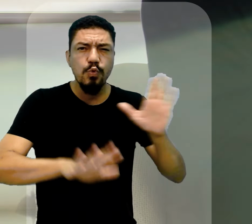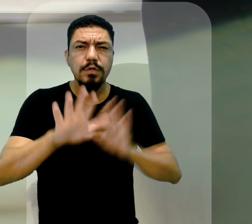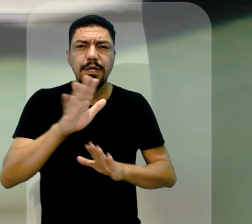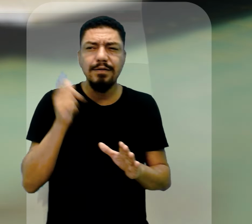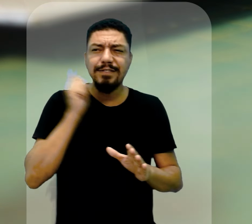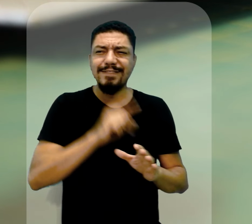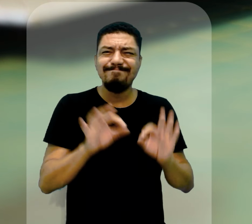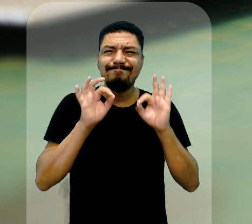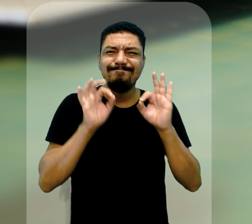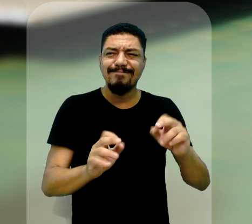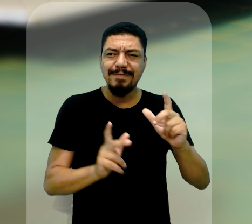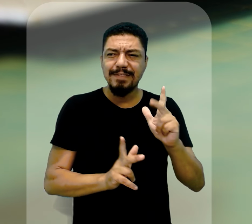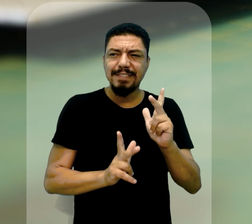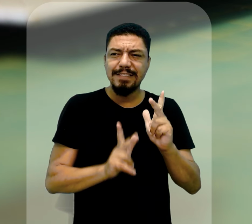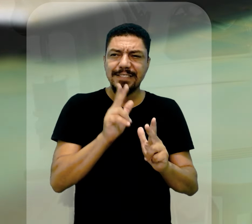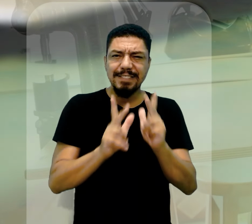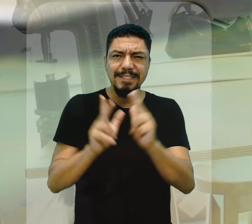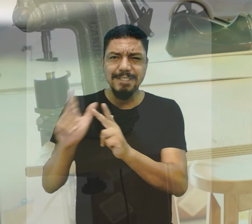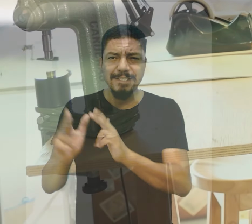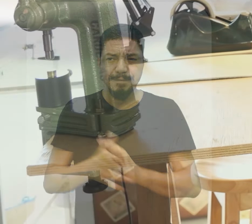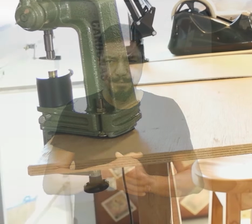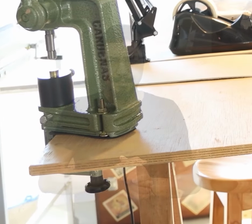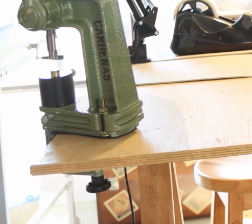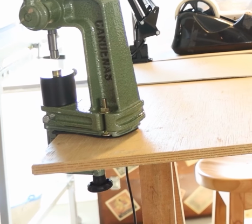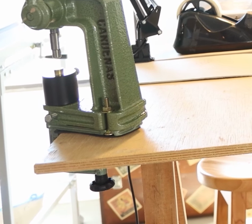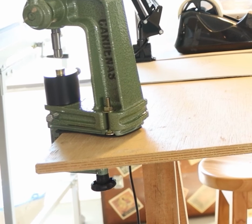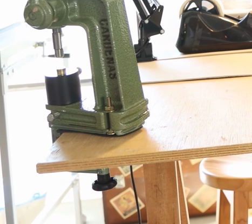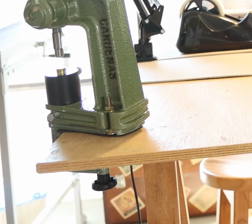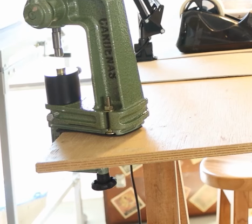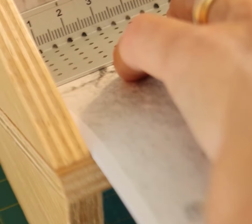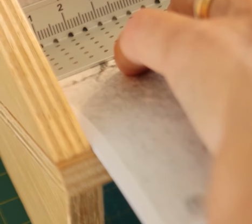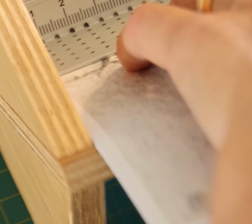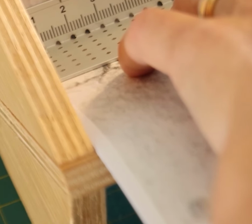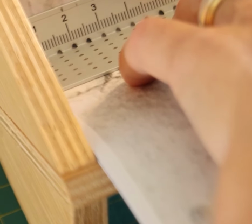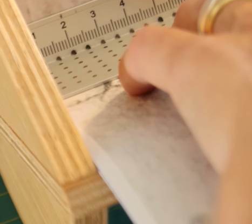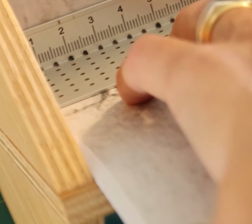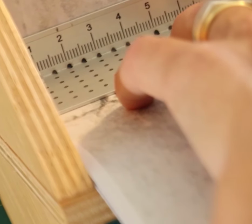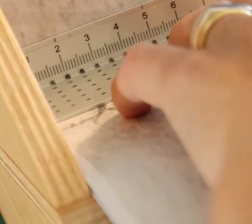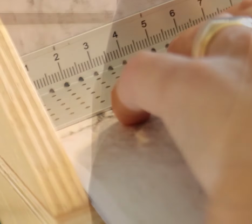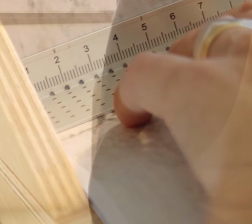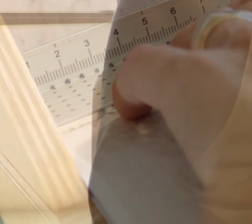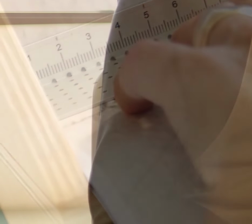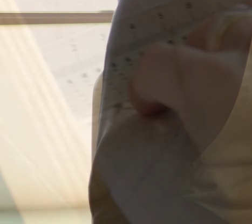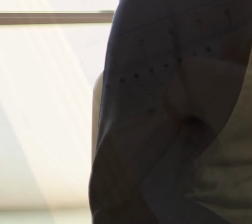do recorte. Sobre a mesa, Helena perfura um livro para a encadernação.